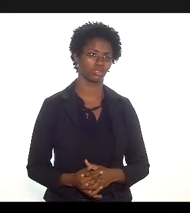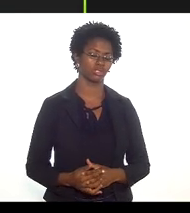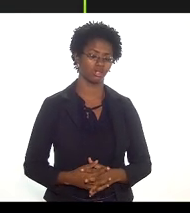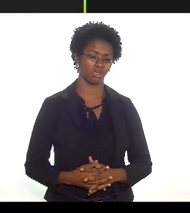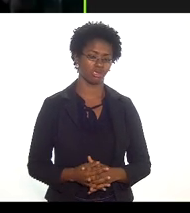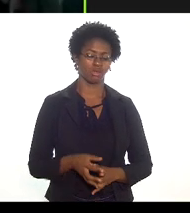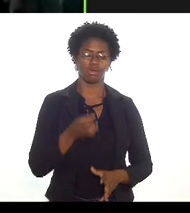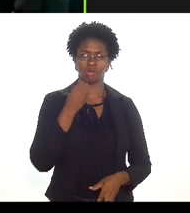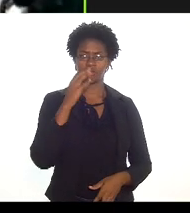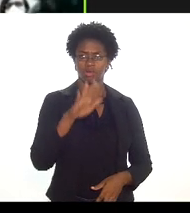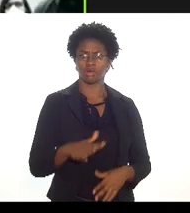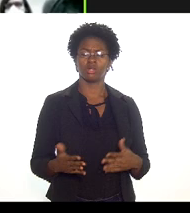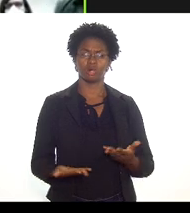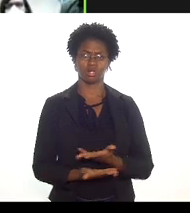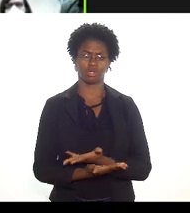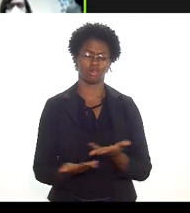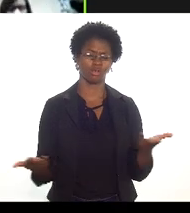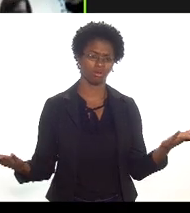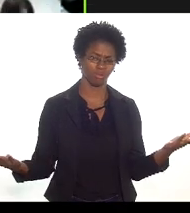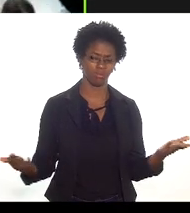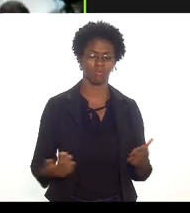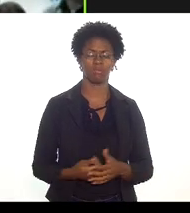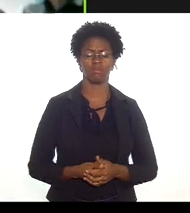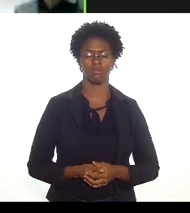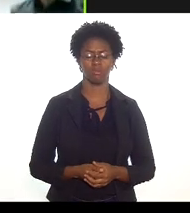Boa tarde a todos.